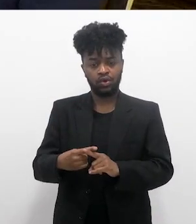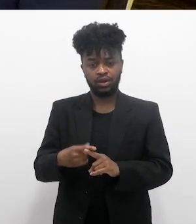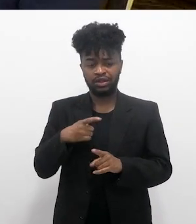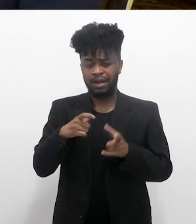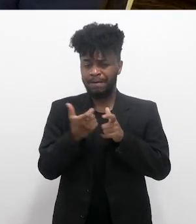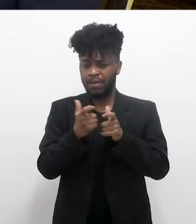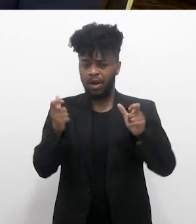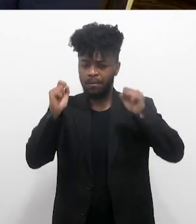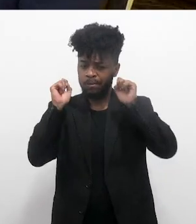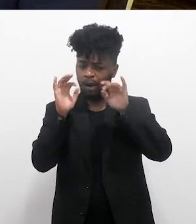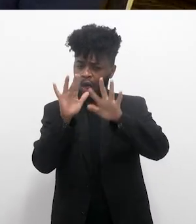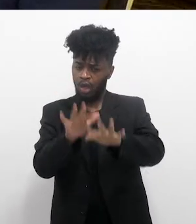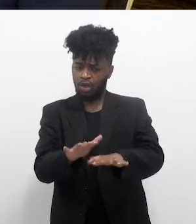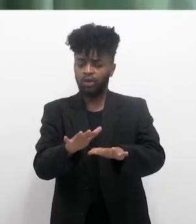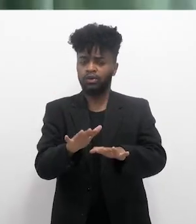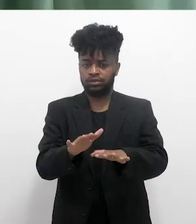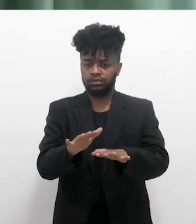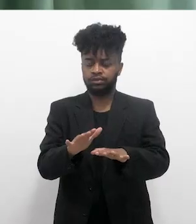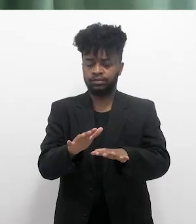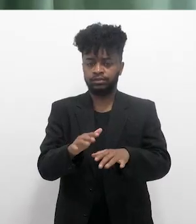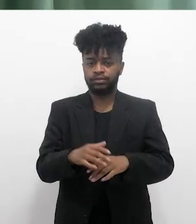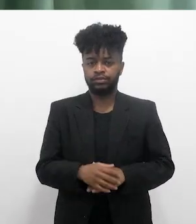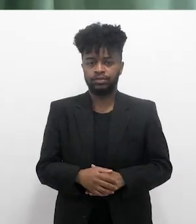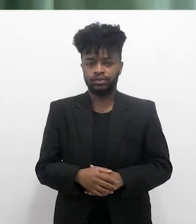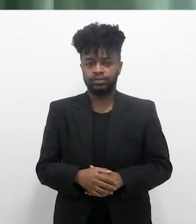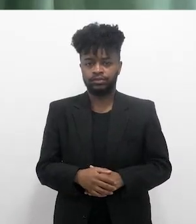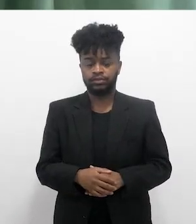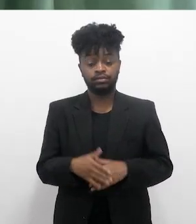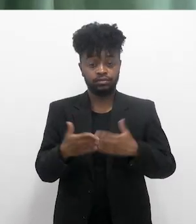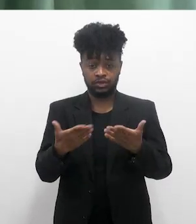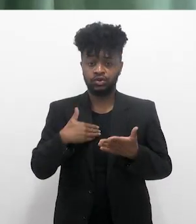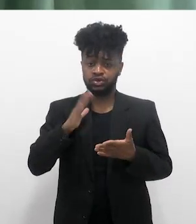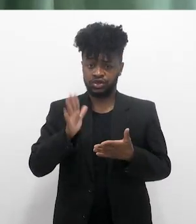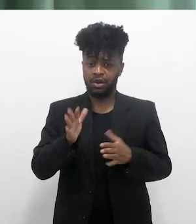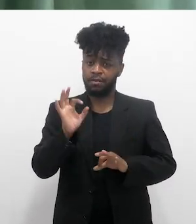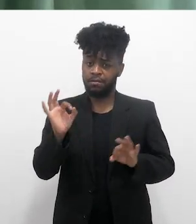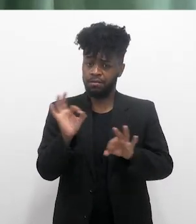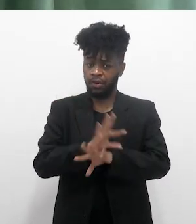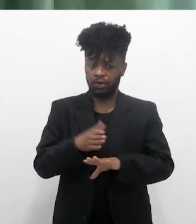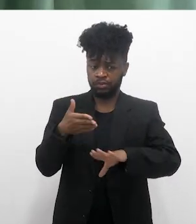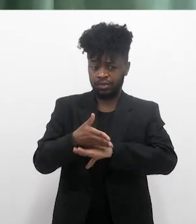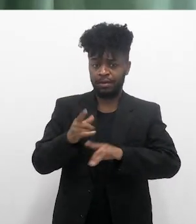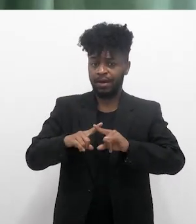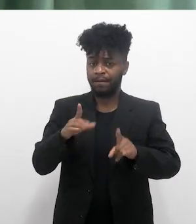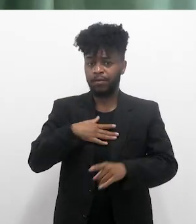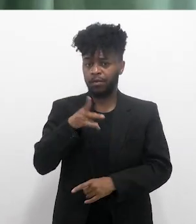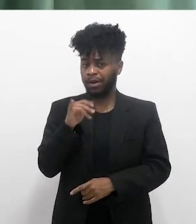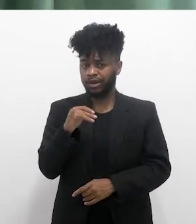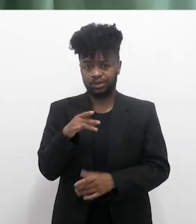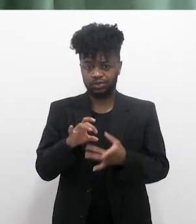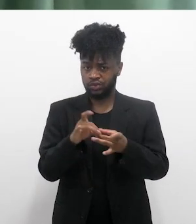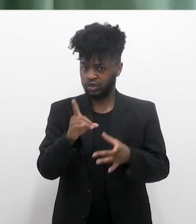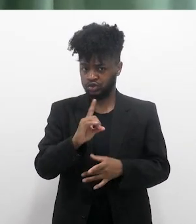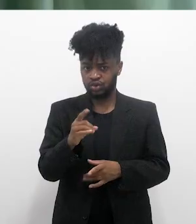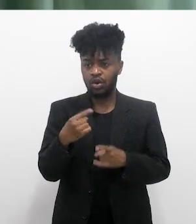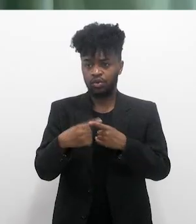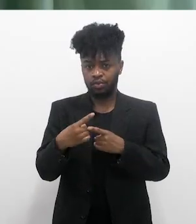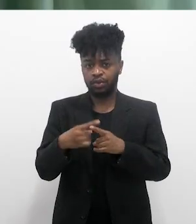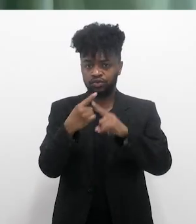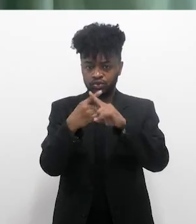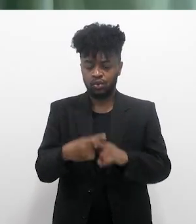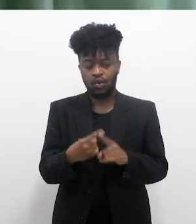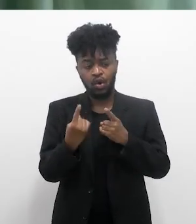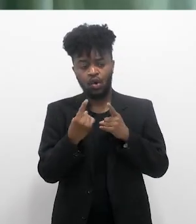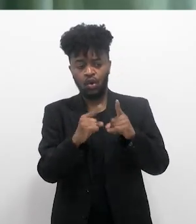história... Eliminatória? Das eliminatórias, eu estava pronto para vir e meu pai não deixou. Tá? Aquele jogo contra o Paraguai.